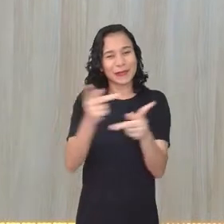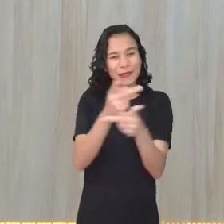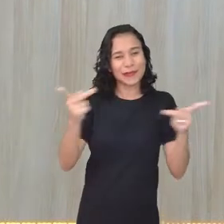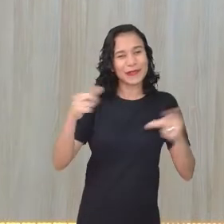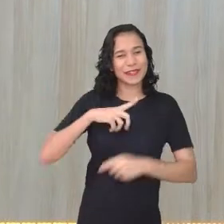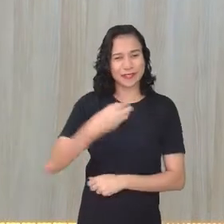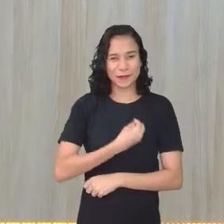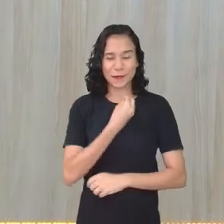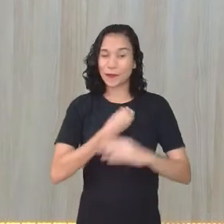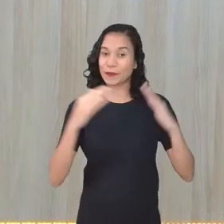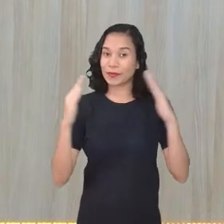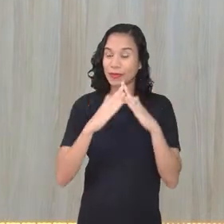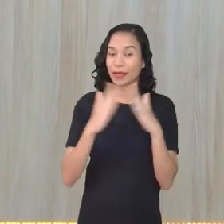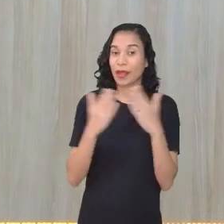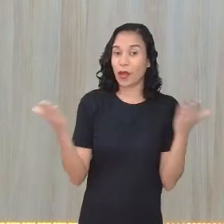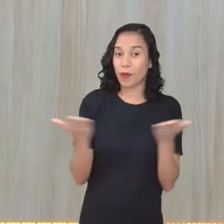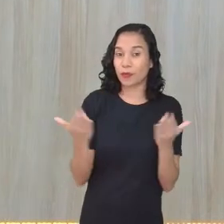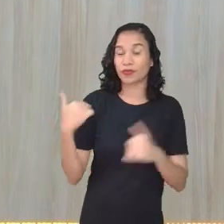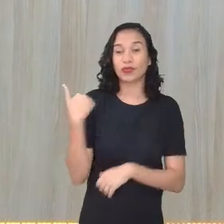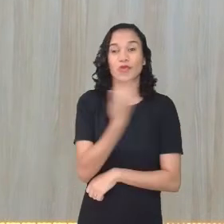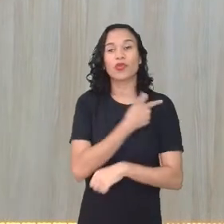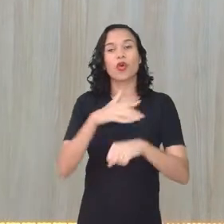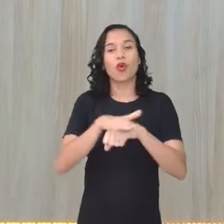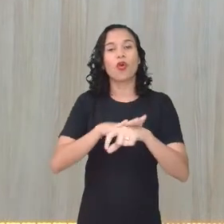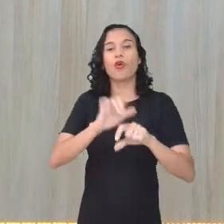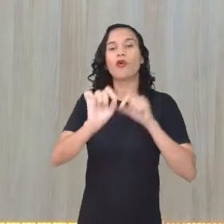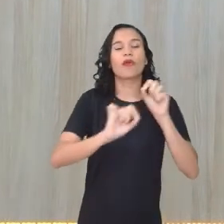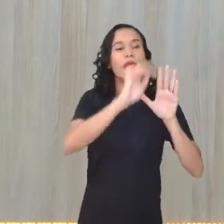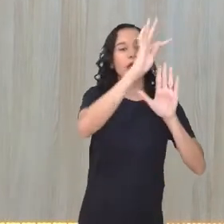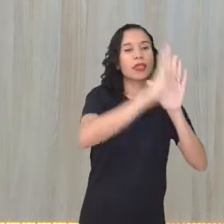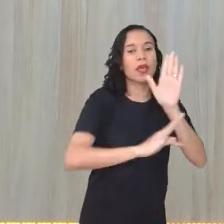casa. E hoje a gente conversa sobre